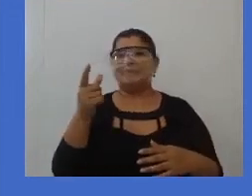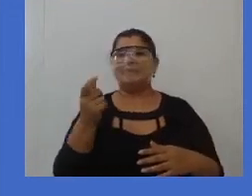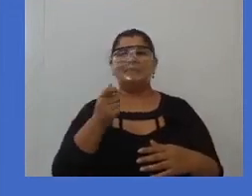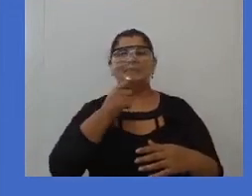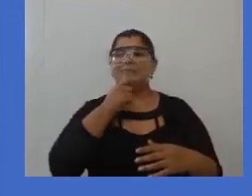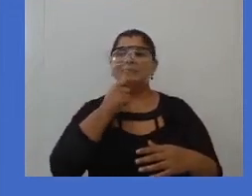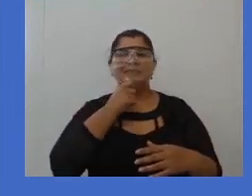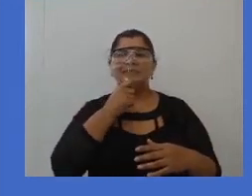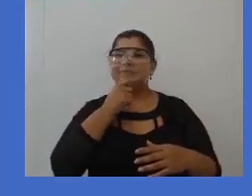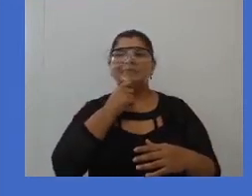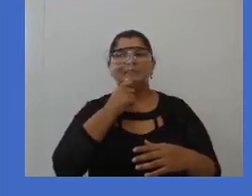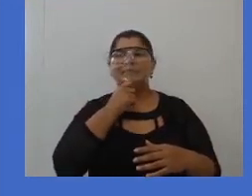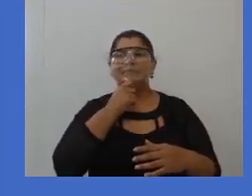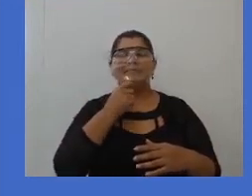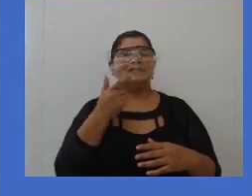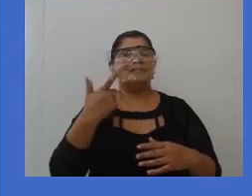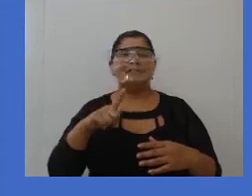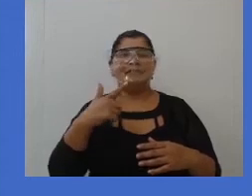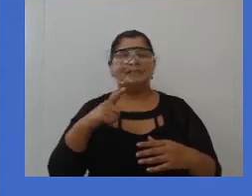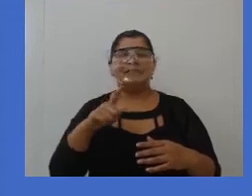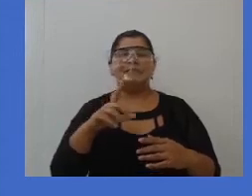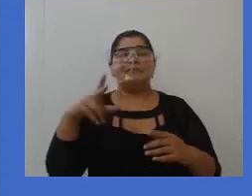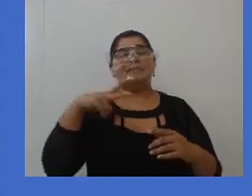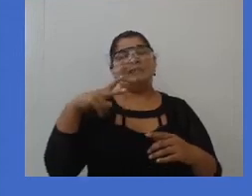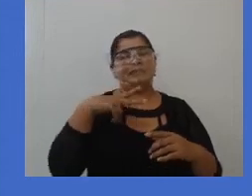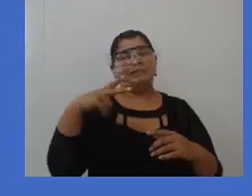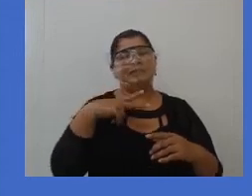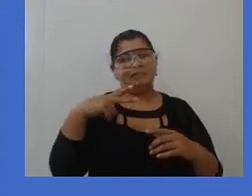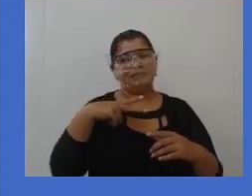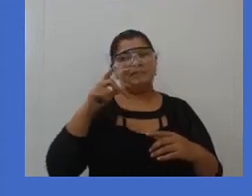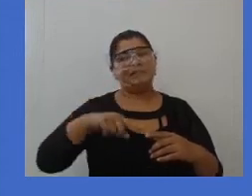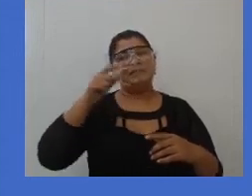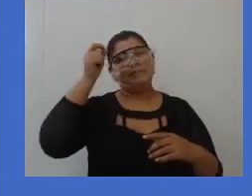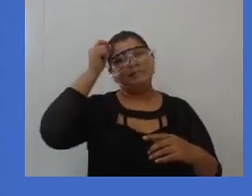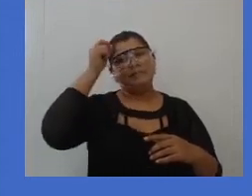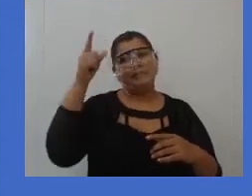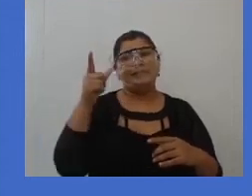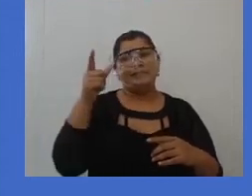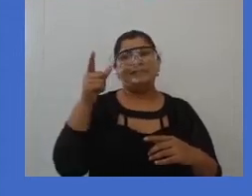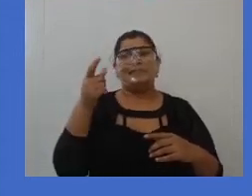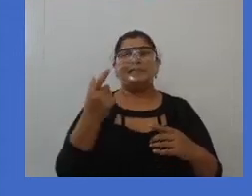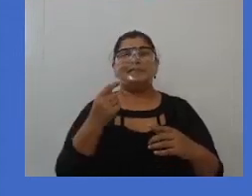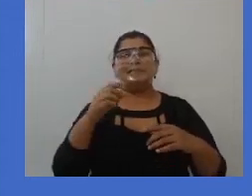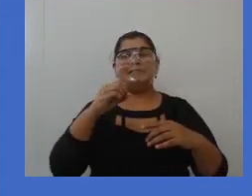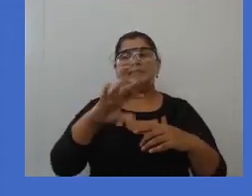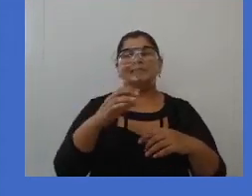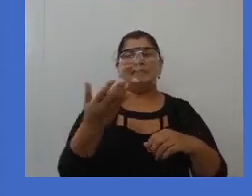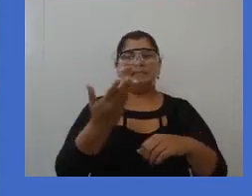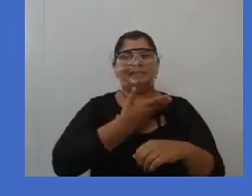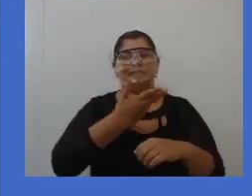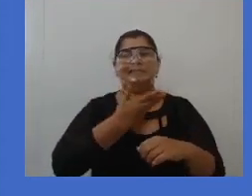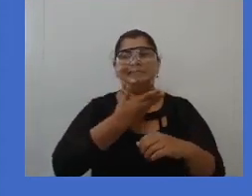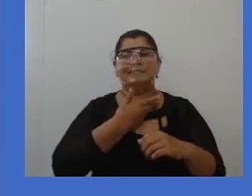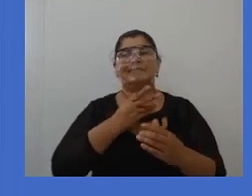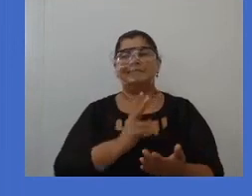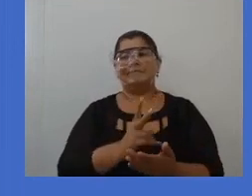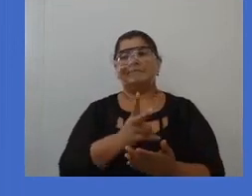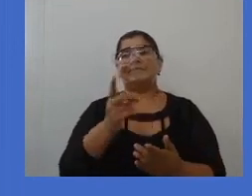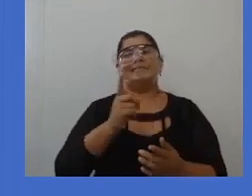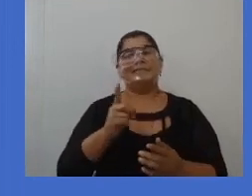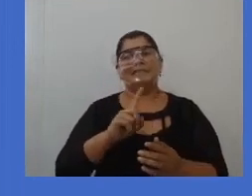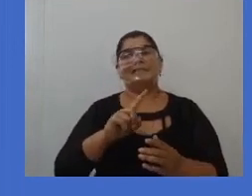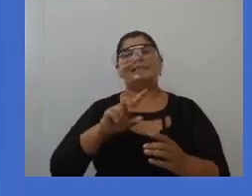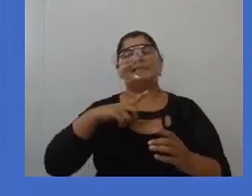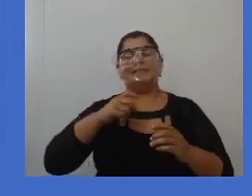é fixa, que não é particular. Não é uma ideia que você manda para o seu amigo e ali fica. É uma ideia